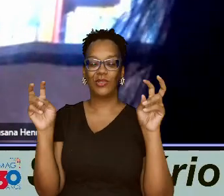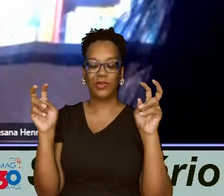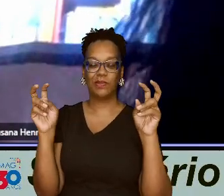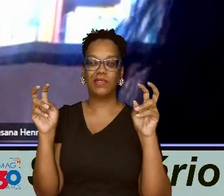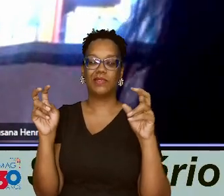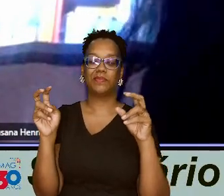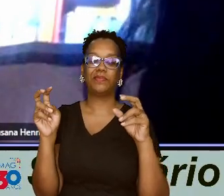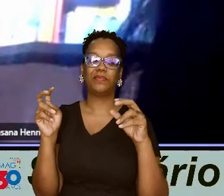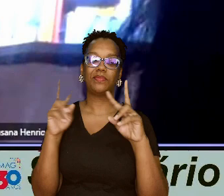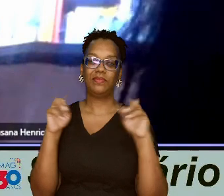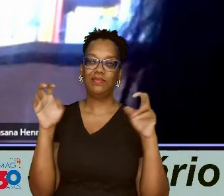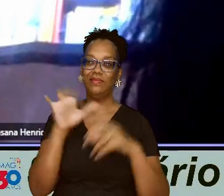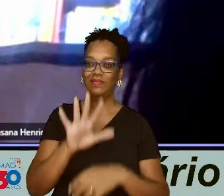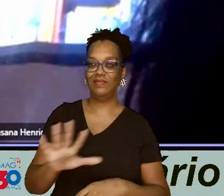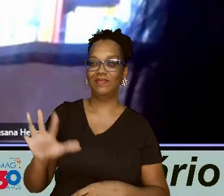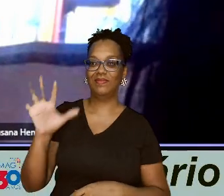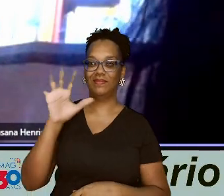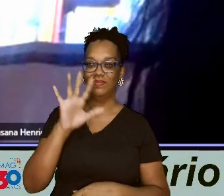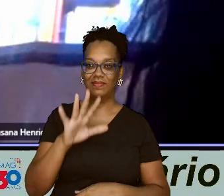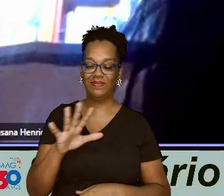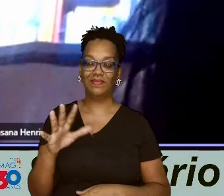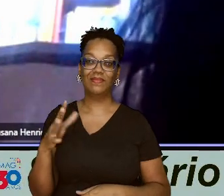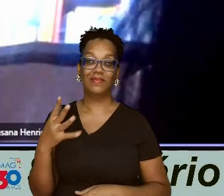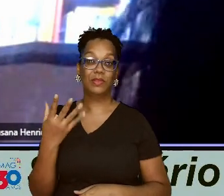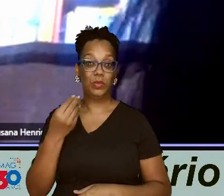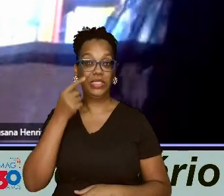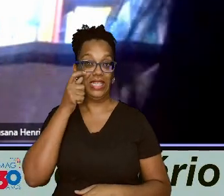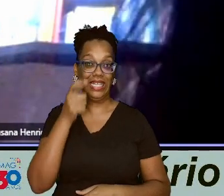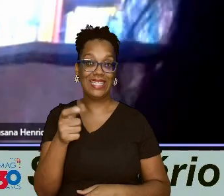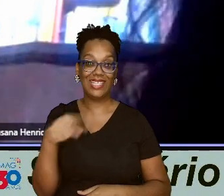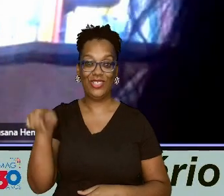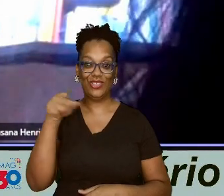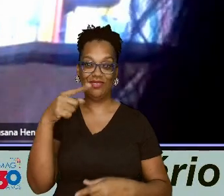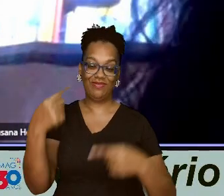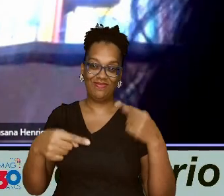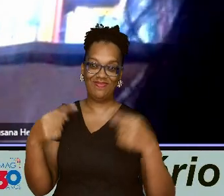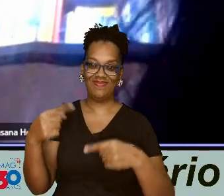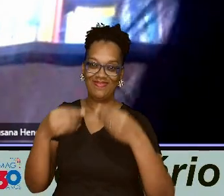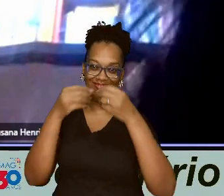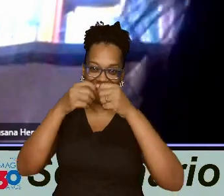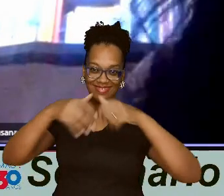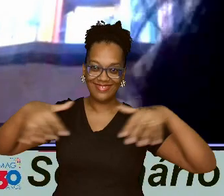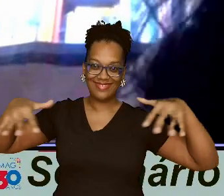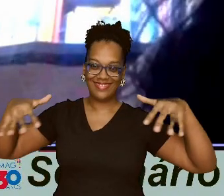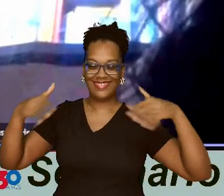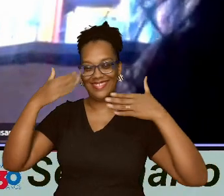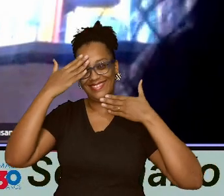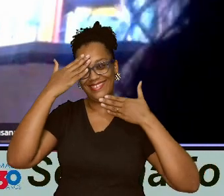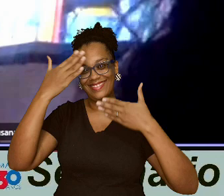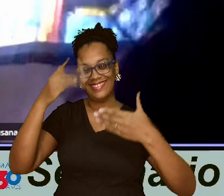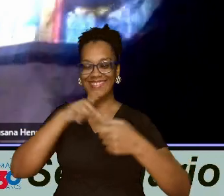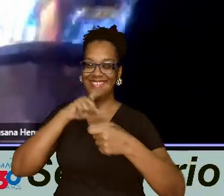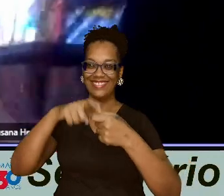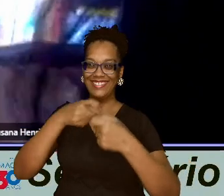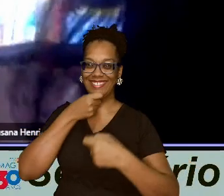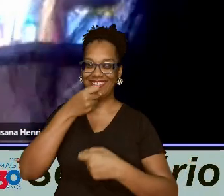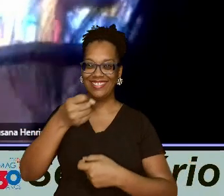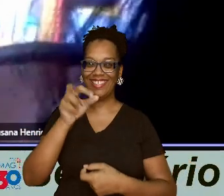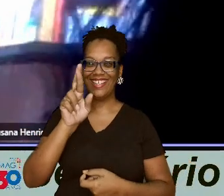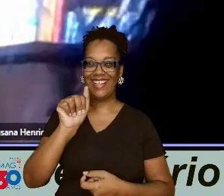sobre esse cenário muito, muito interessante que vocês descortinaram. Obrigada, gente. Devolvo a palavra, Raul.